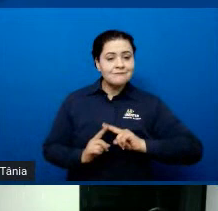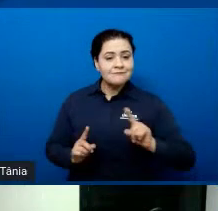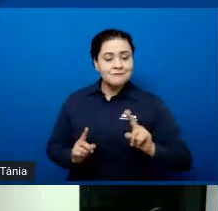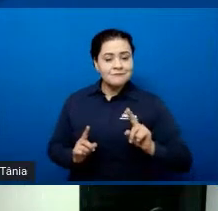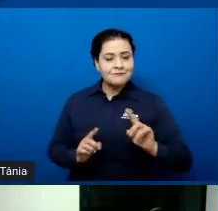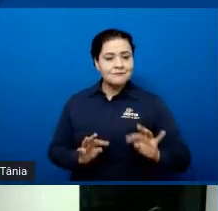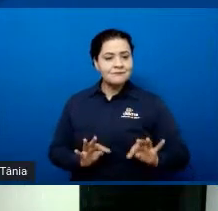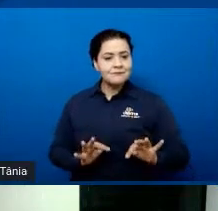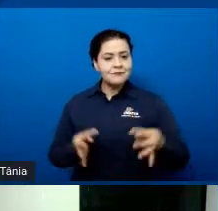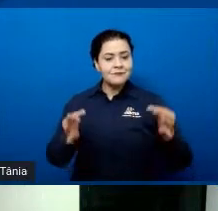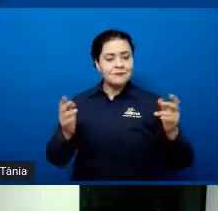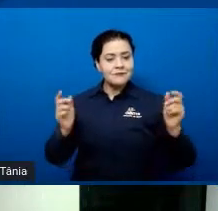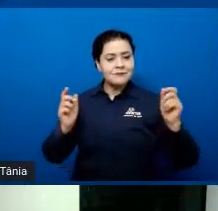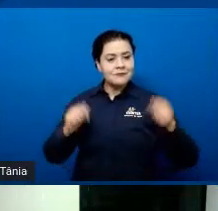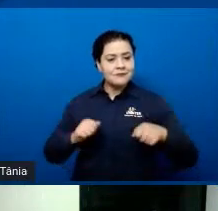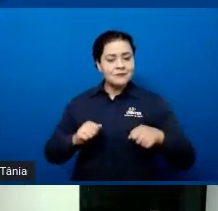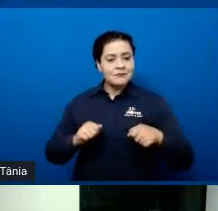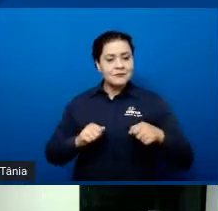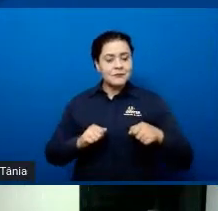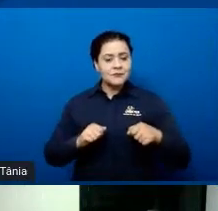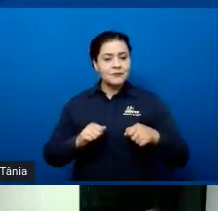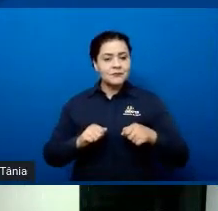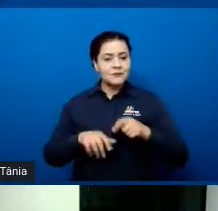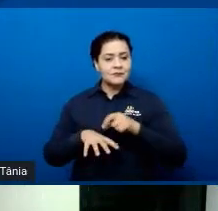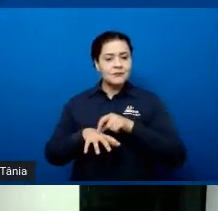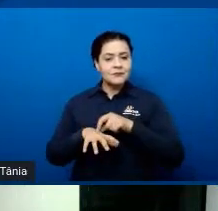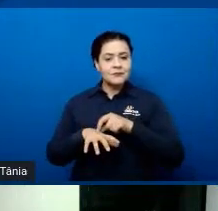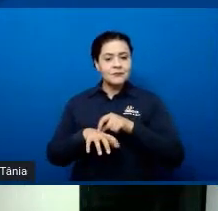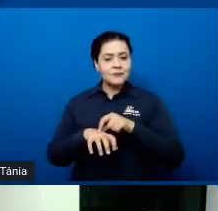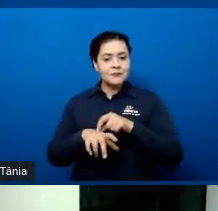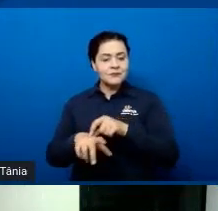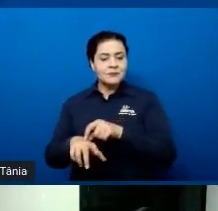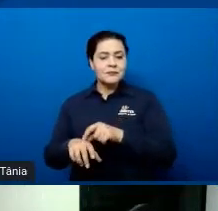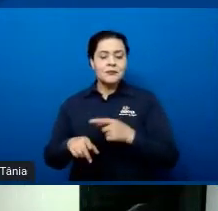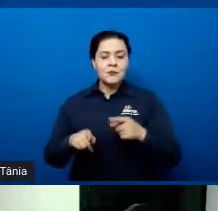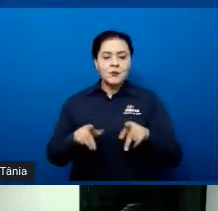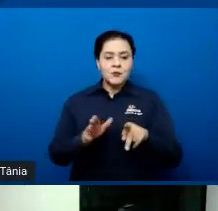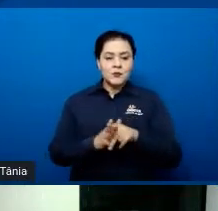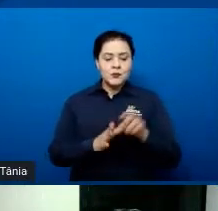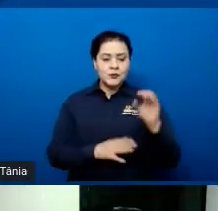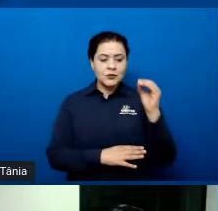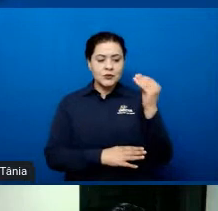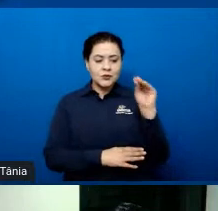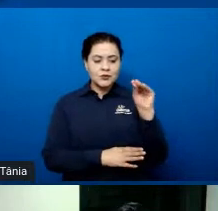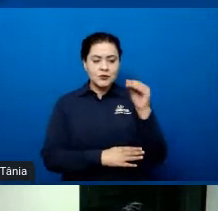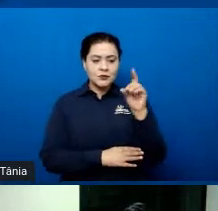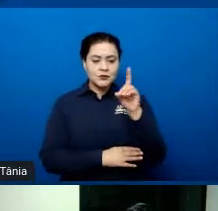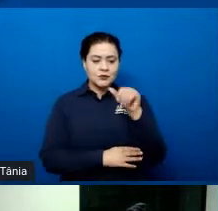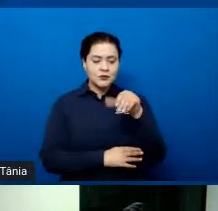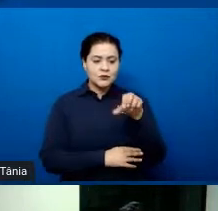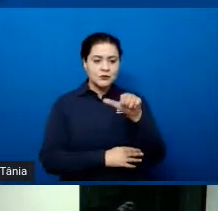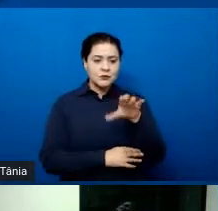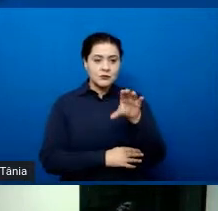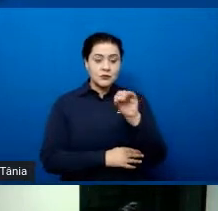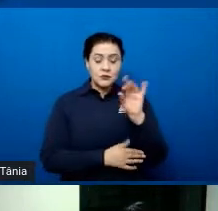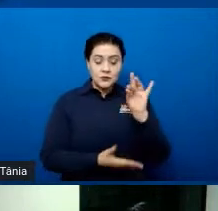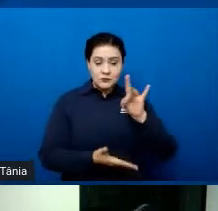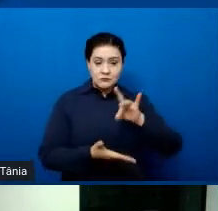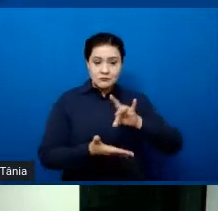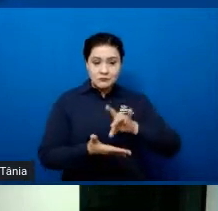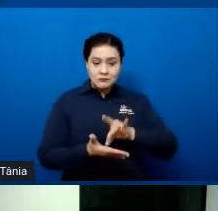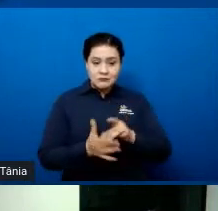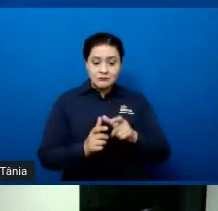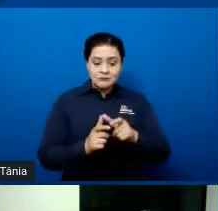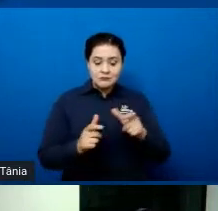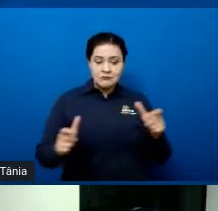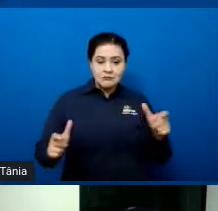materializar um dinossauro em tamanho real dentro da sala de aula com o aluno, e o